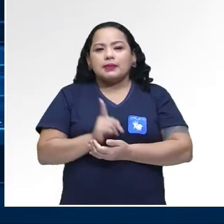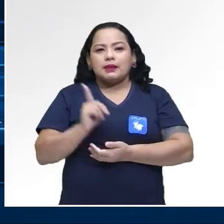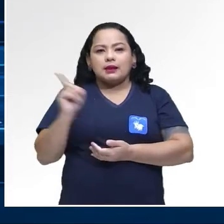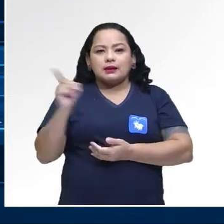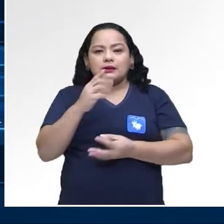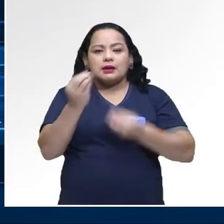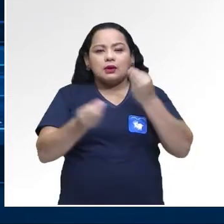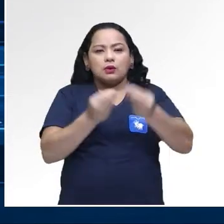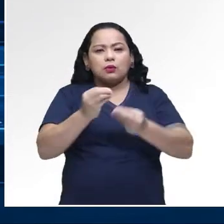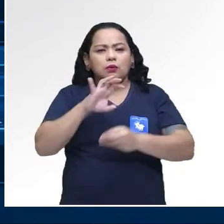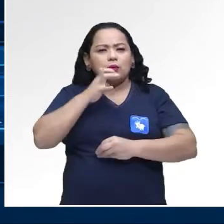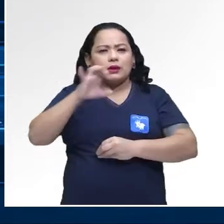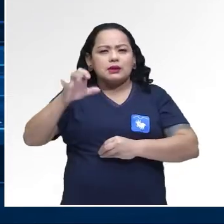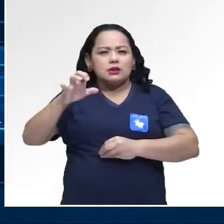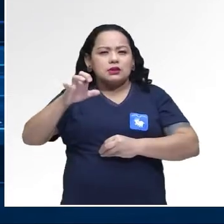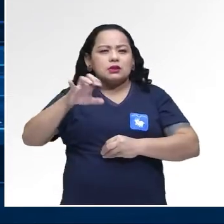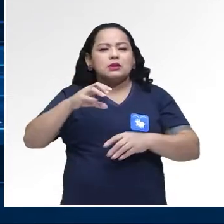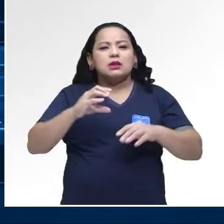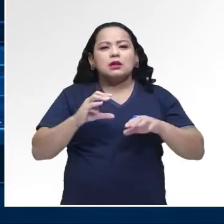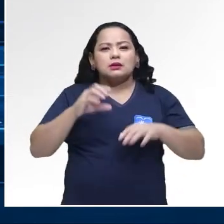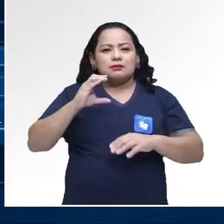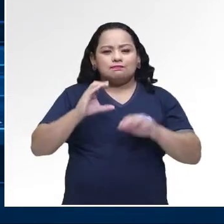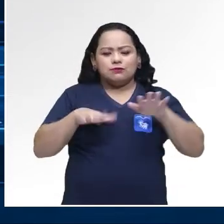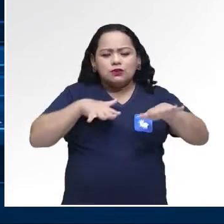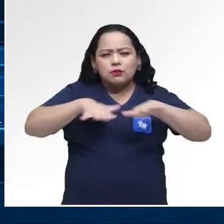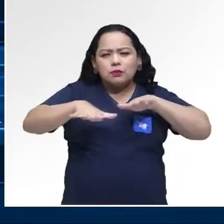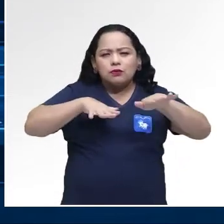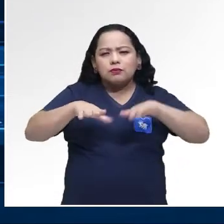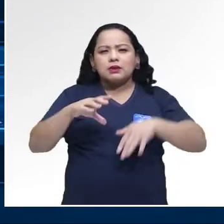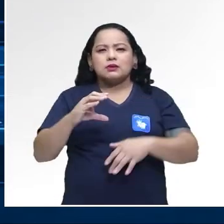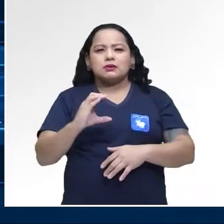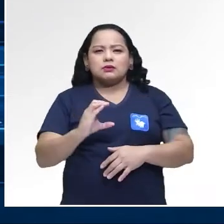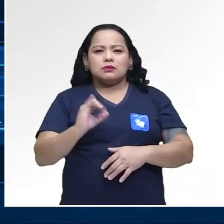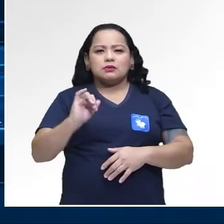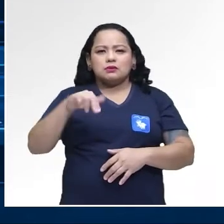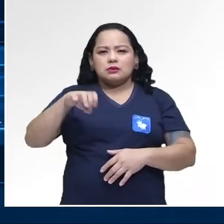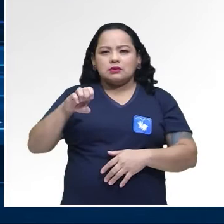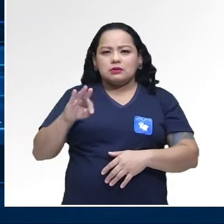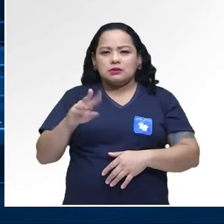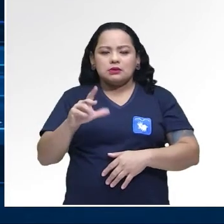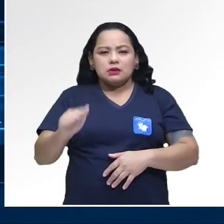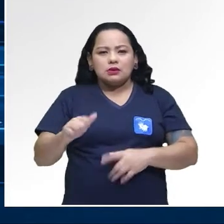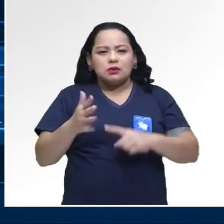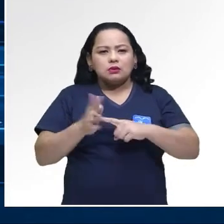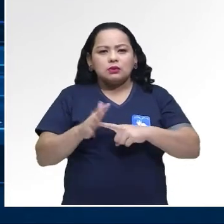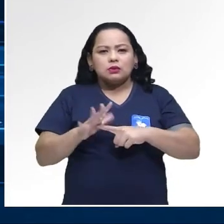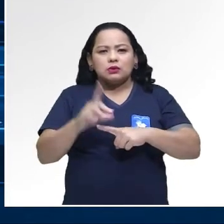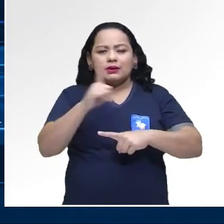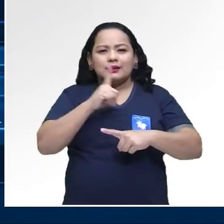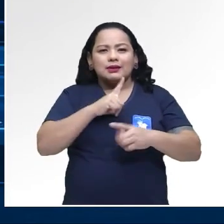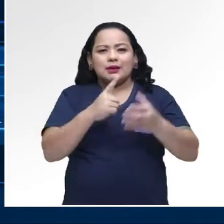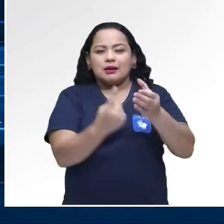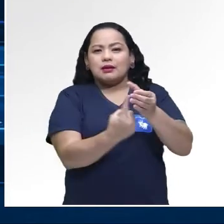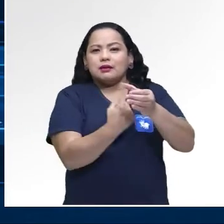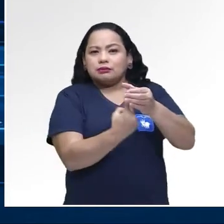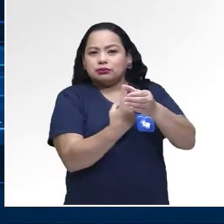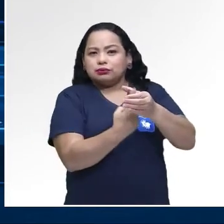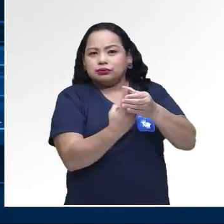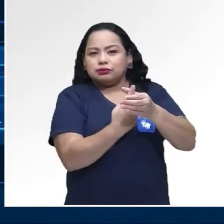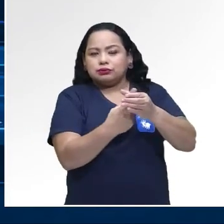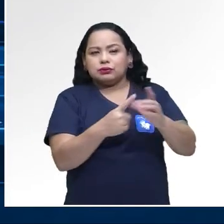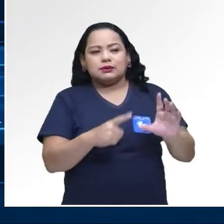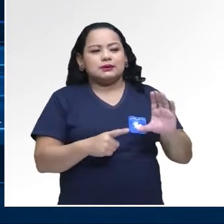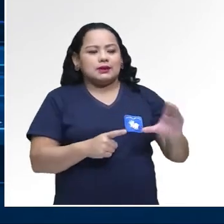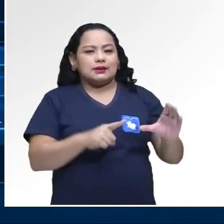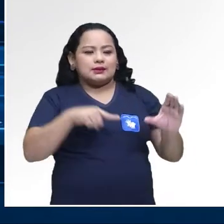aquela energia cinética, né, de movimento mesmo. Aquele motor que está presente, por exemplo, lá no liquidificador, né, quando a gente liga